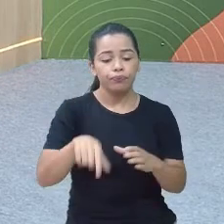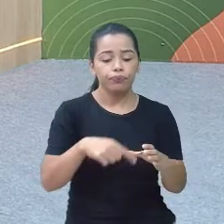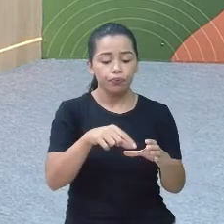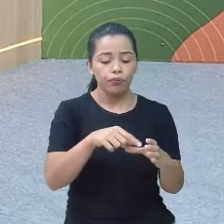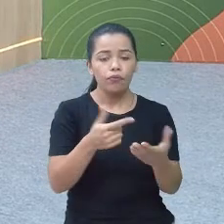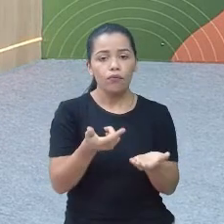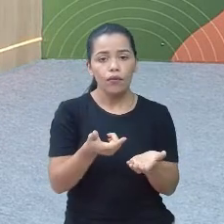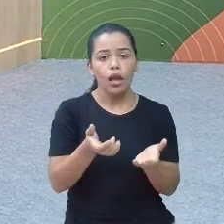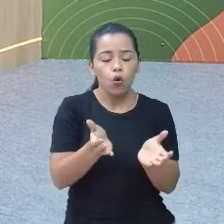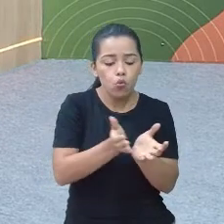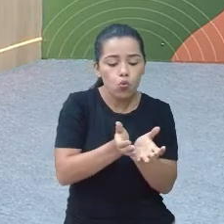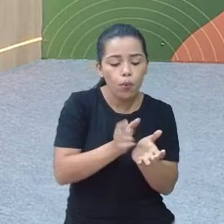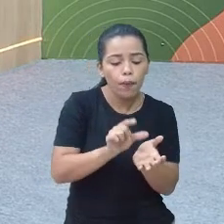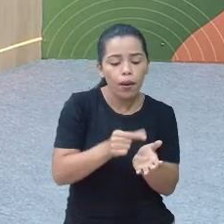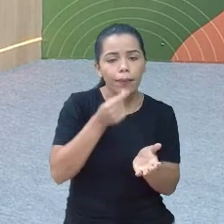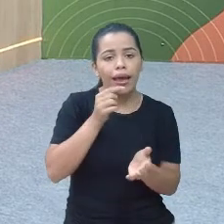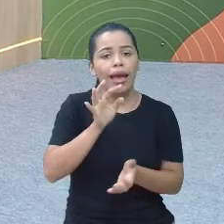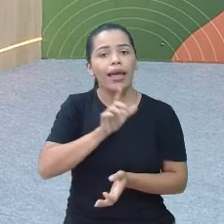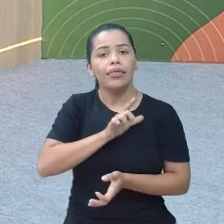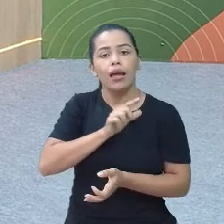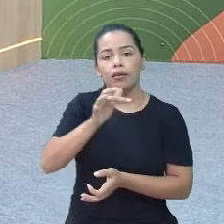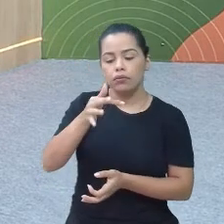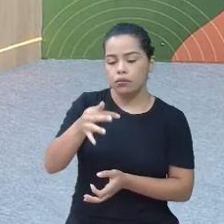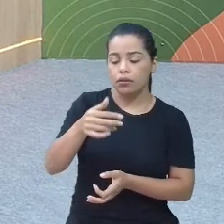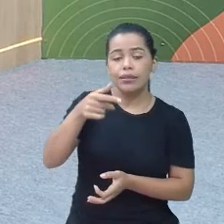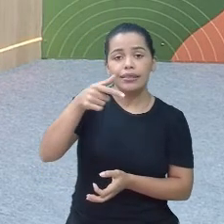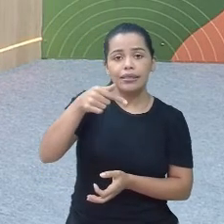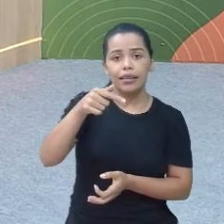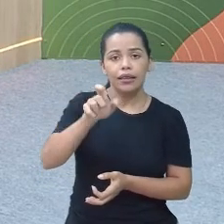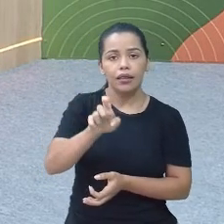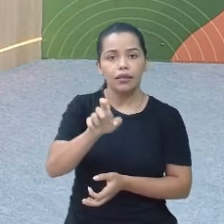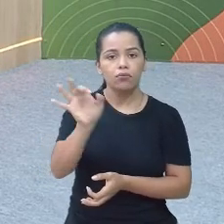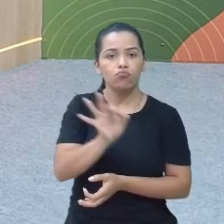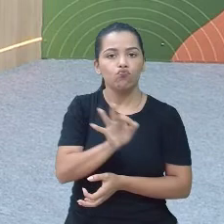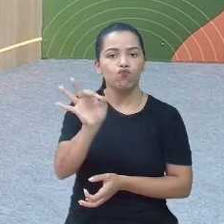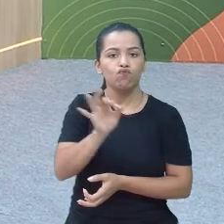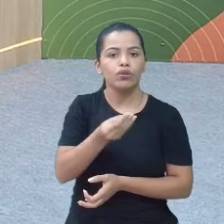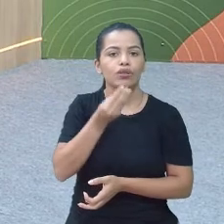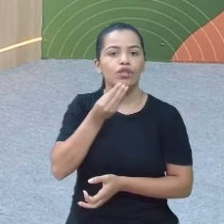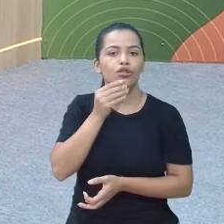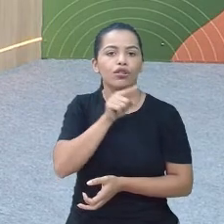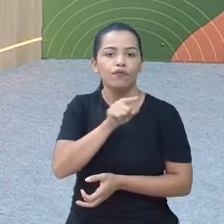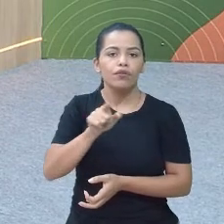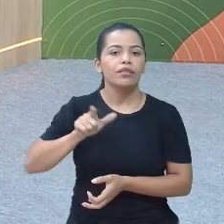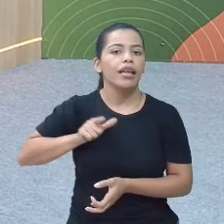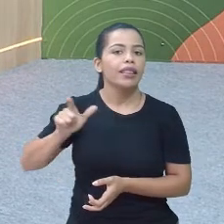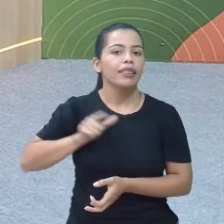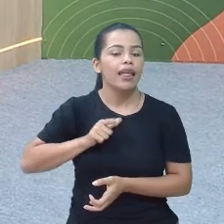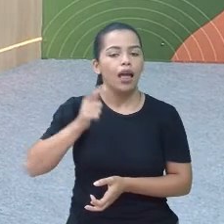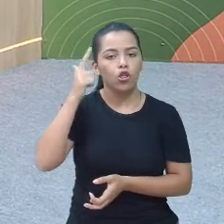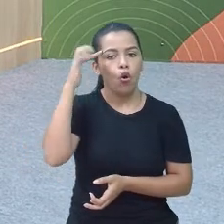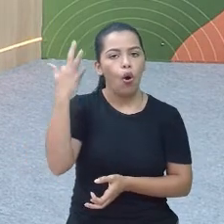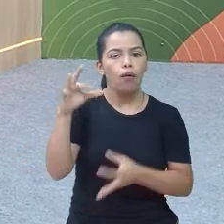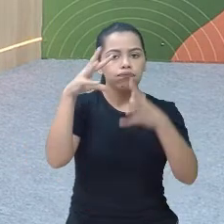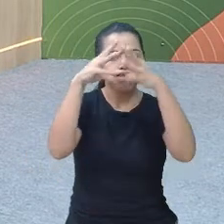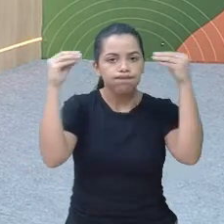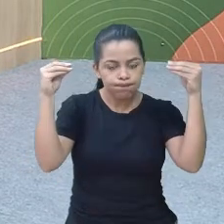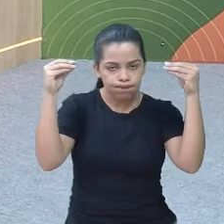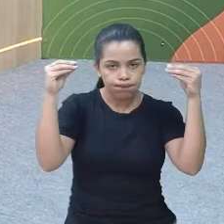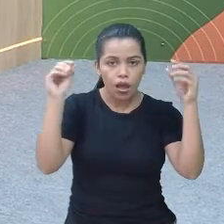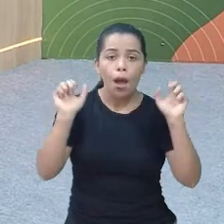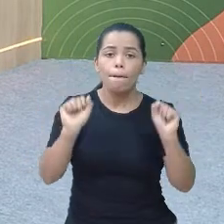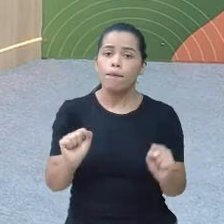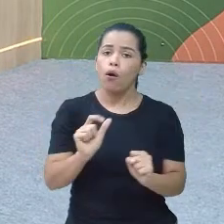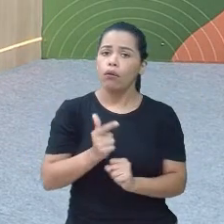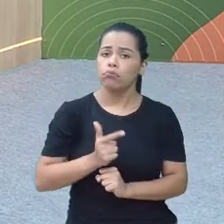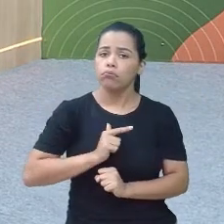tenha 75% de chance de você ter a dor de cabeça cessada. Você pode ter outro